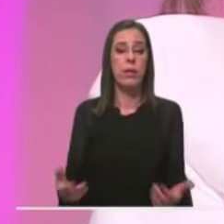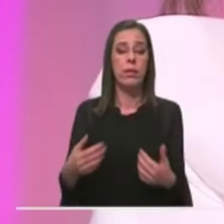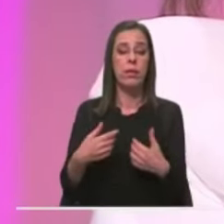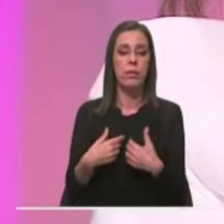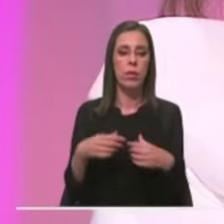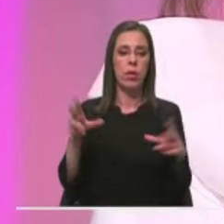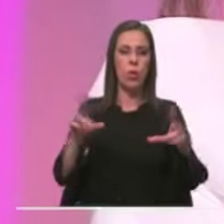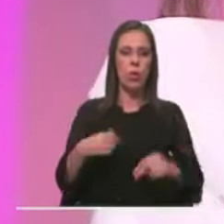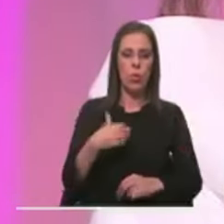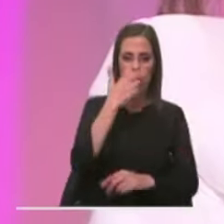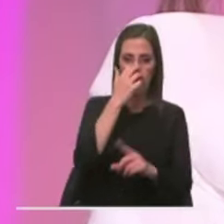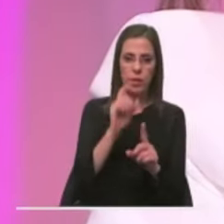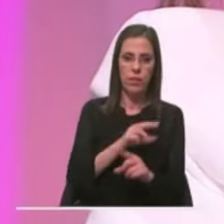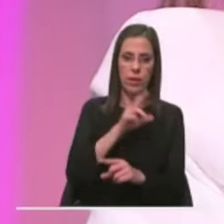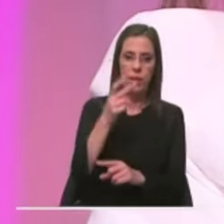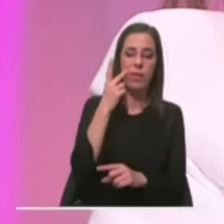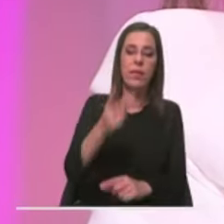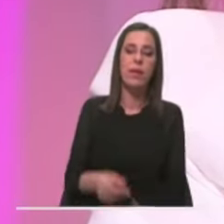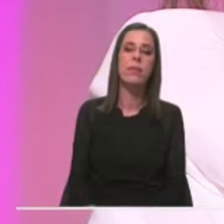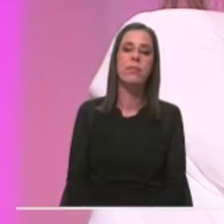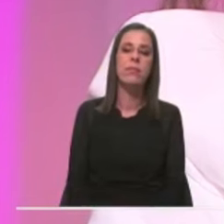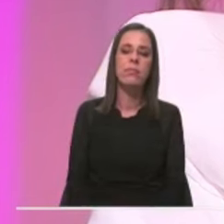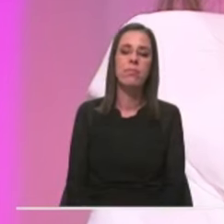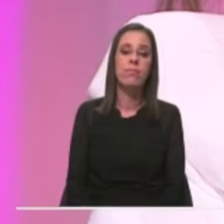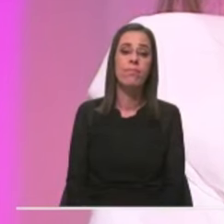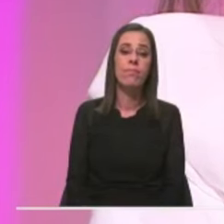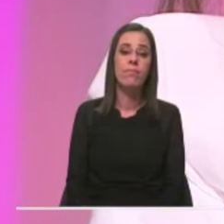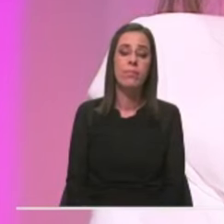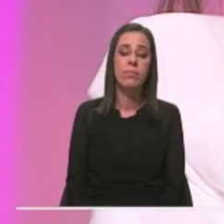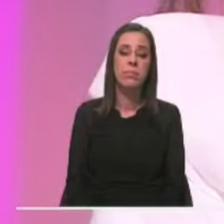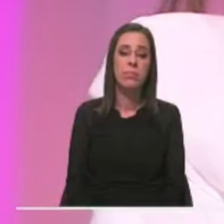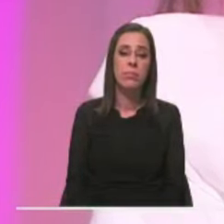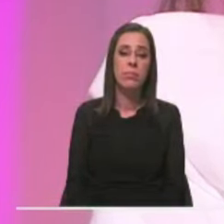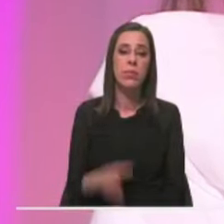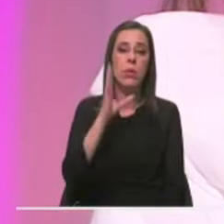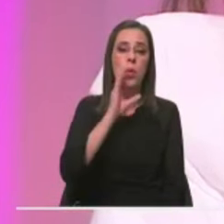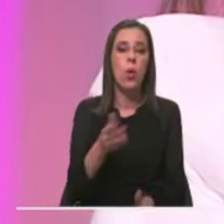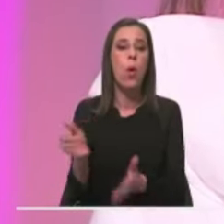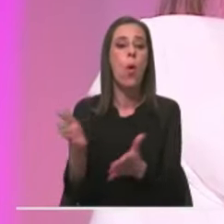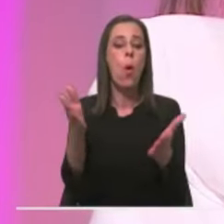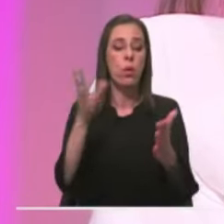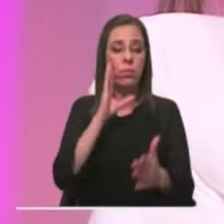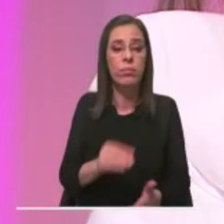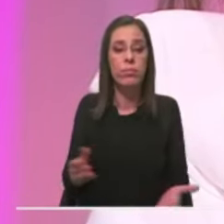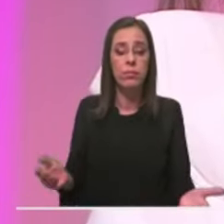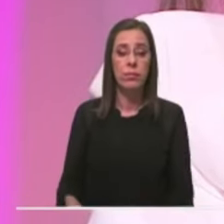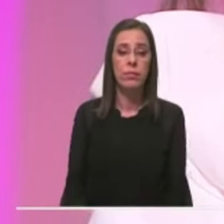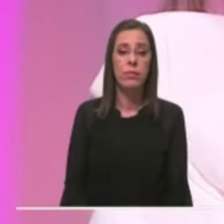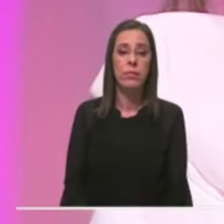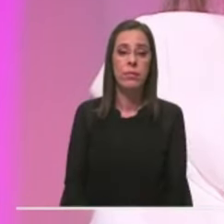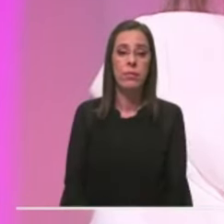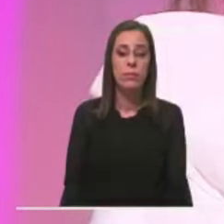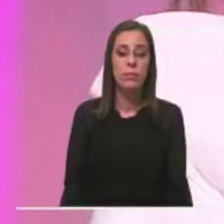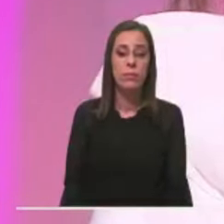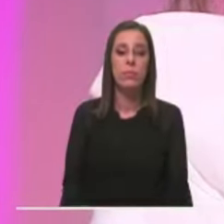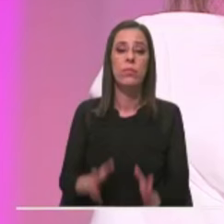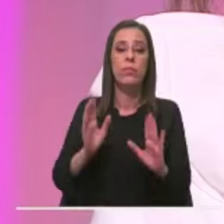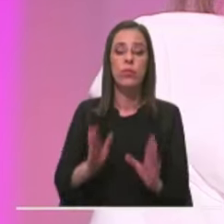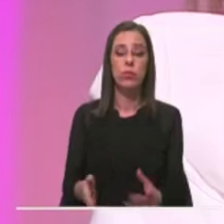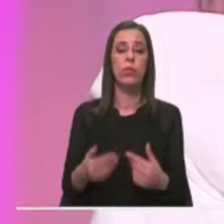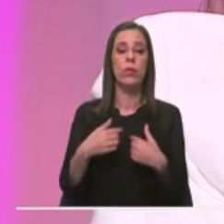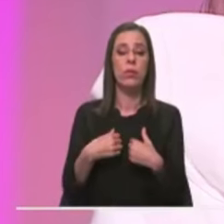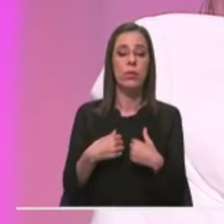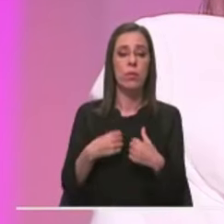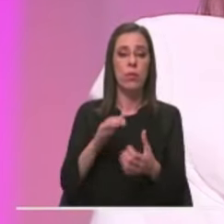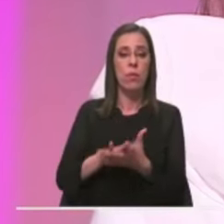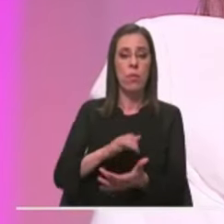eu nunca tive curiosidade de ver ah não porque não sei por onde ir eu não sei já tive no no no